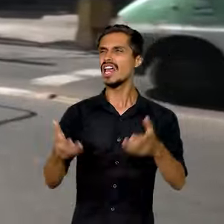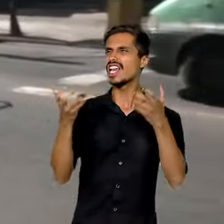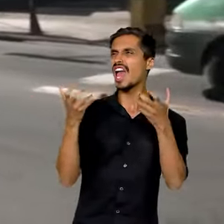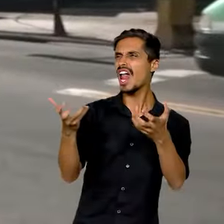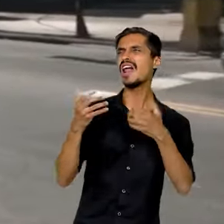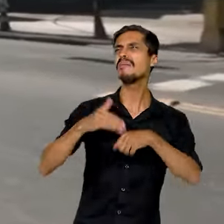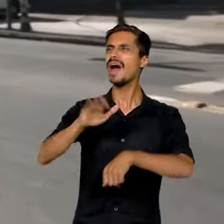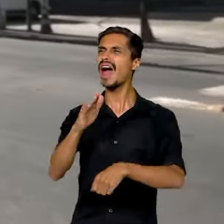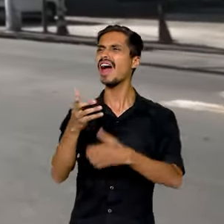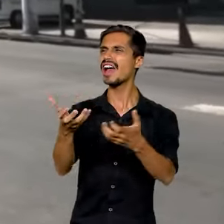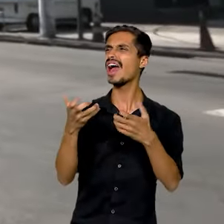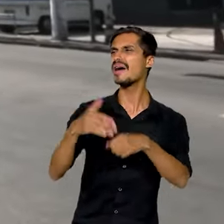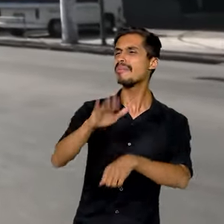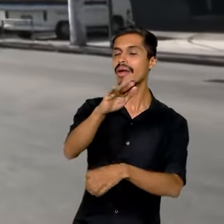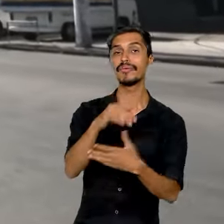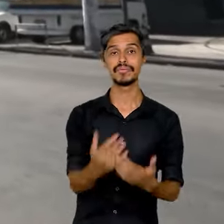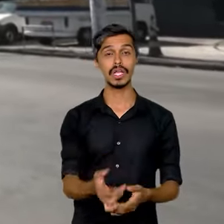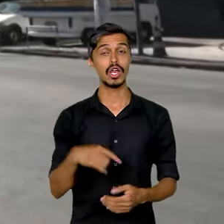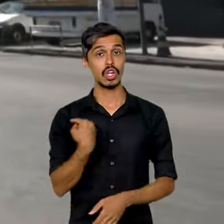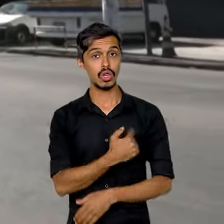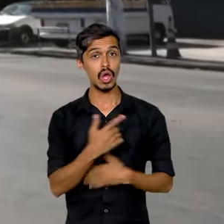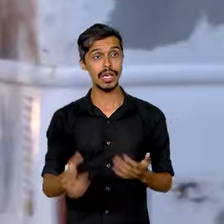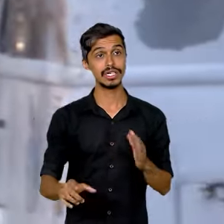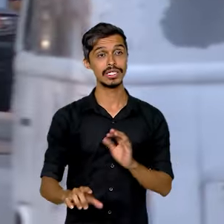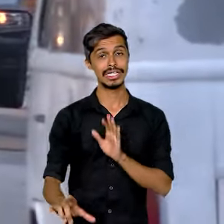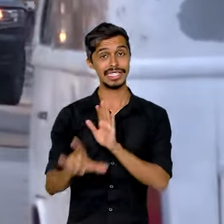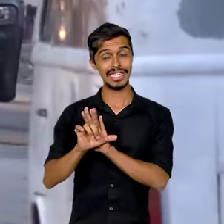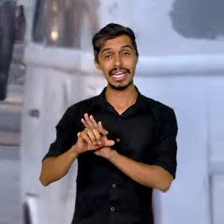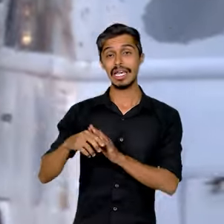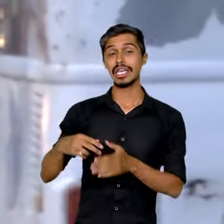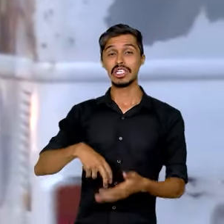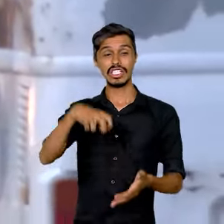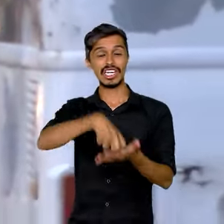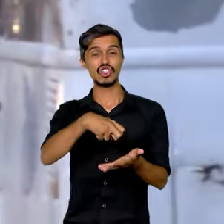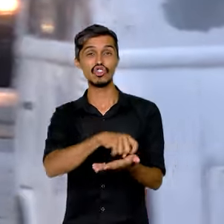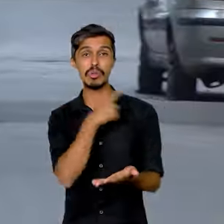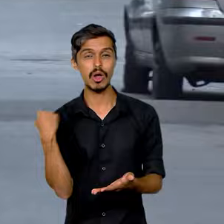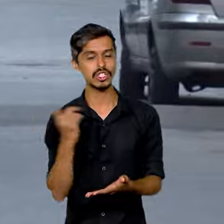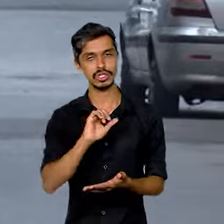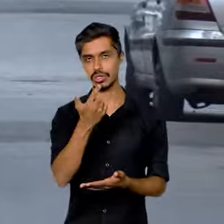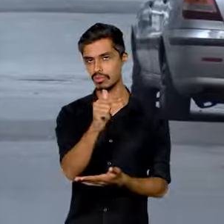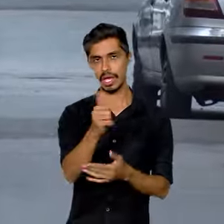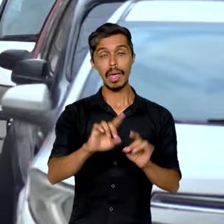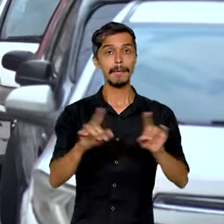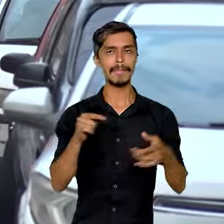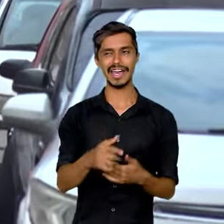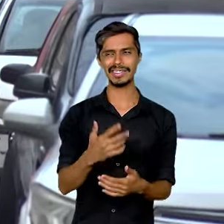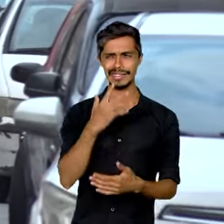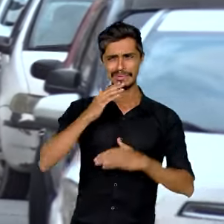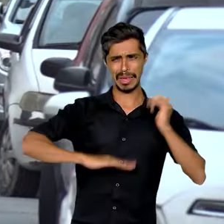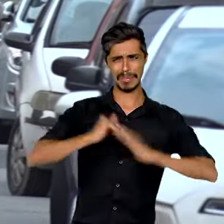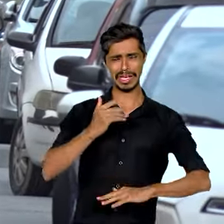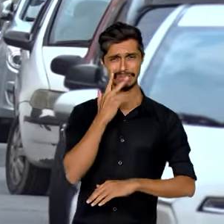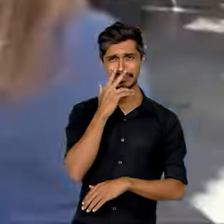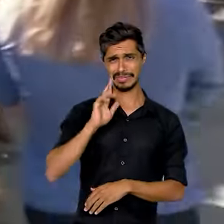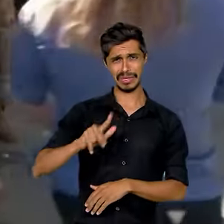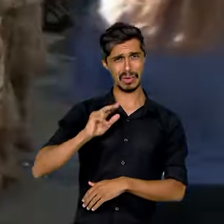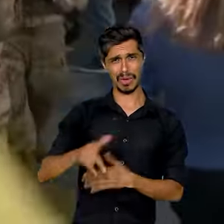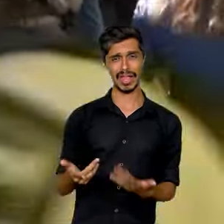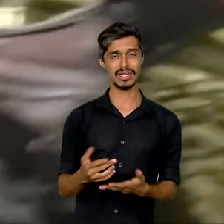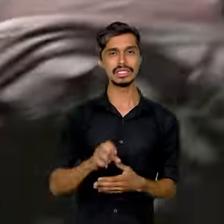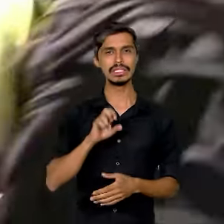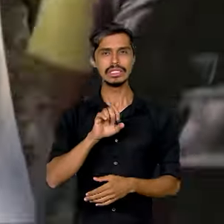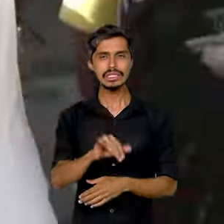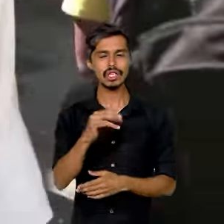Nas nossas leis não temos pena de morte, mas na prática não parece. Historicamente, quando se pensa em violência,